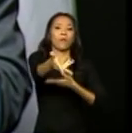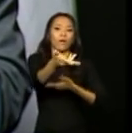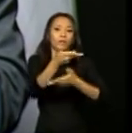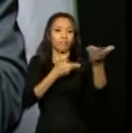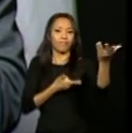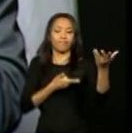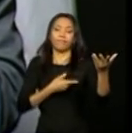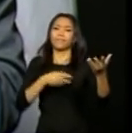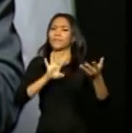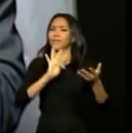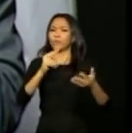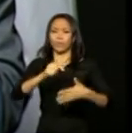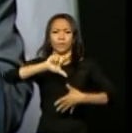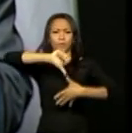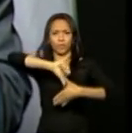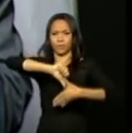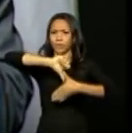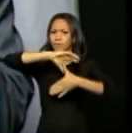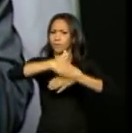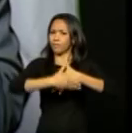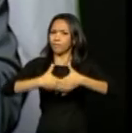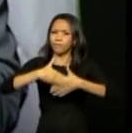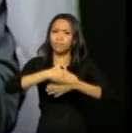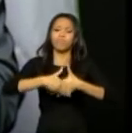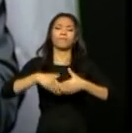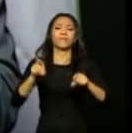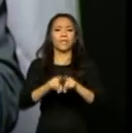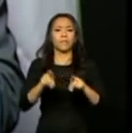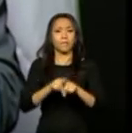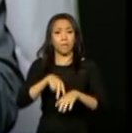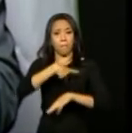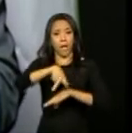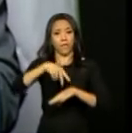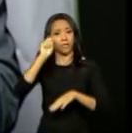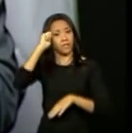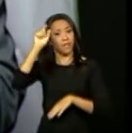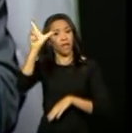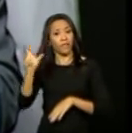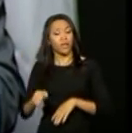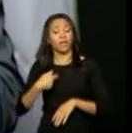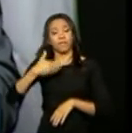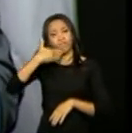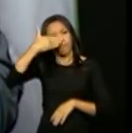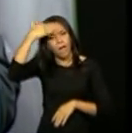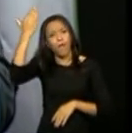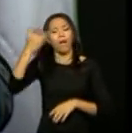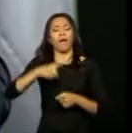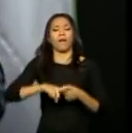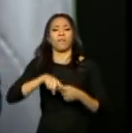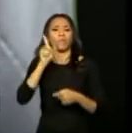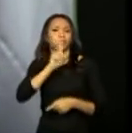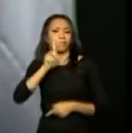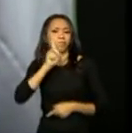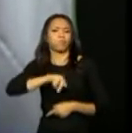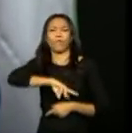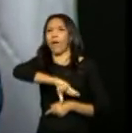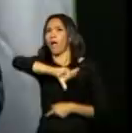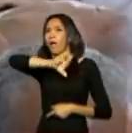irmãos da América Latina, América do Sul, com os países africanos, árabes, com a Europa, Estados Unidos.